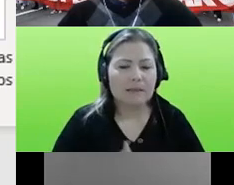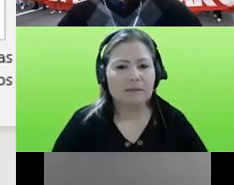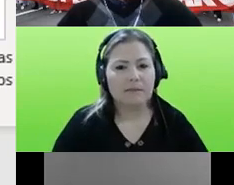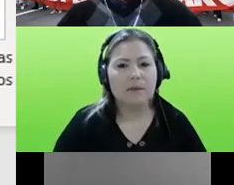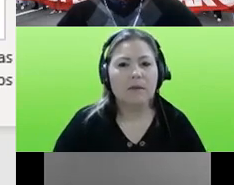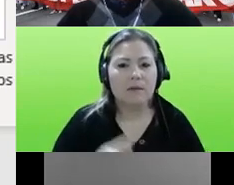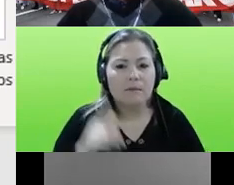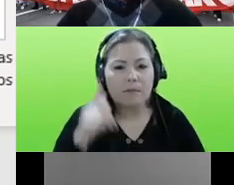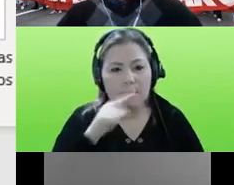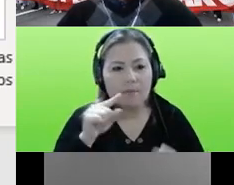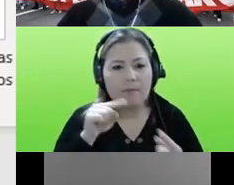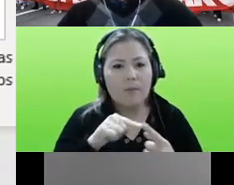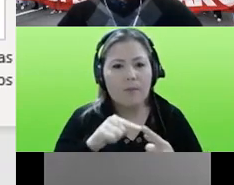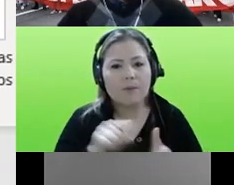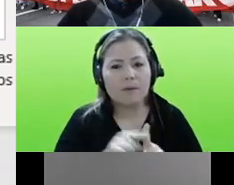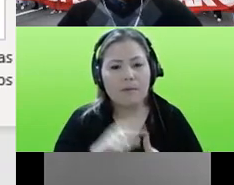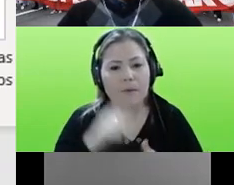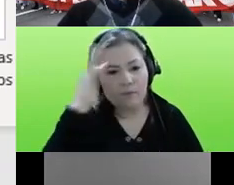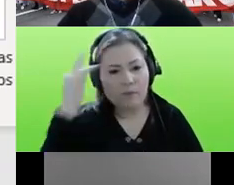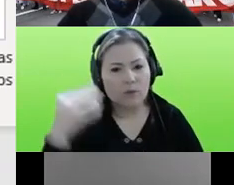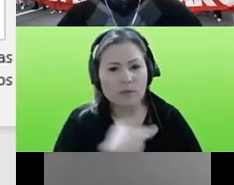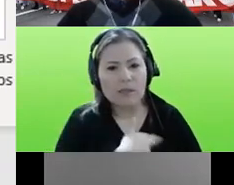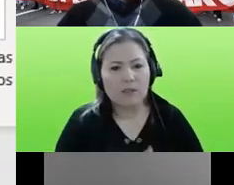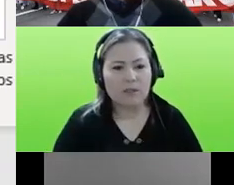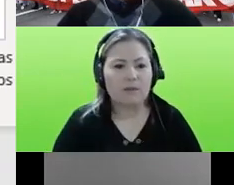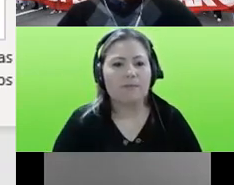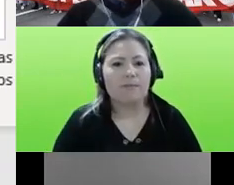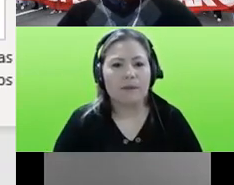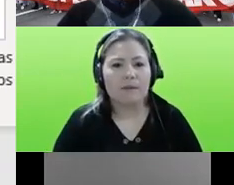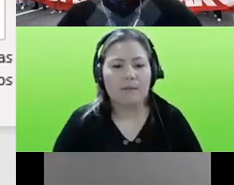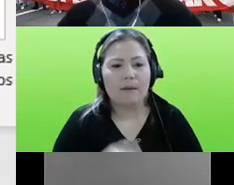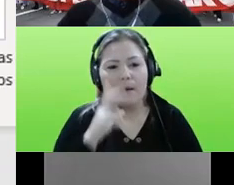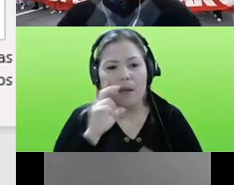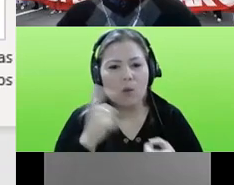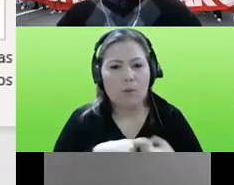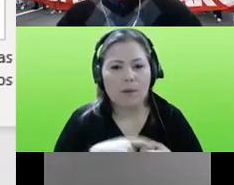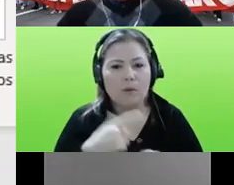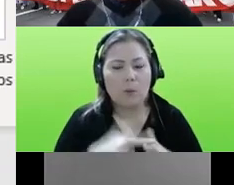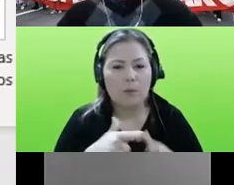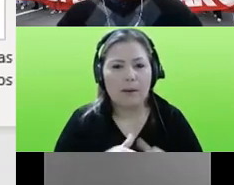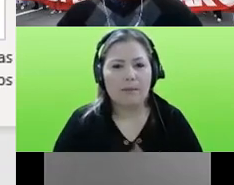para a filosofia da religião, para uma retomada do problema